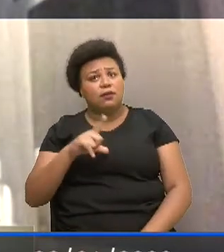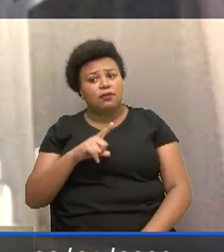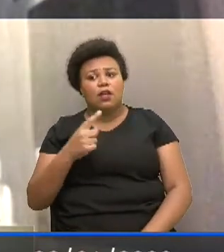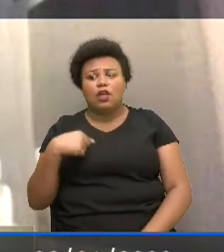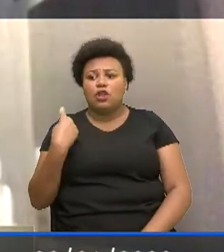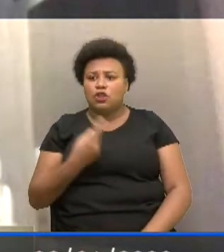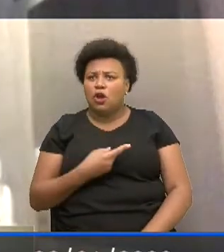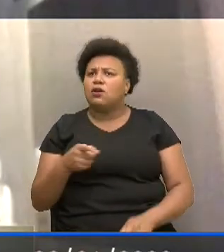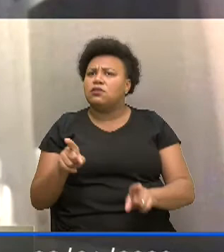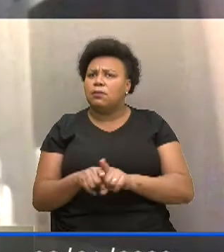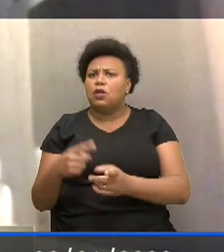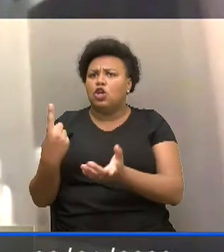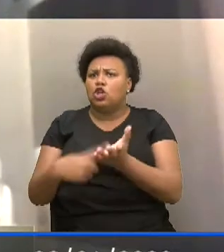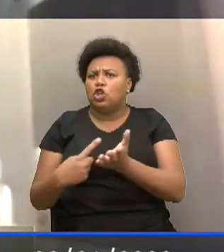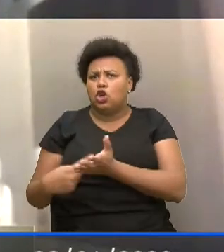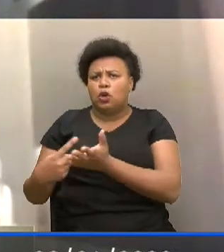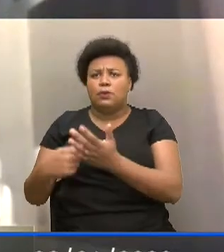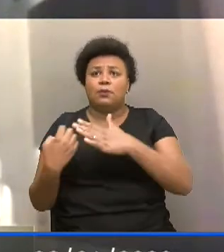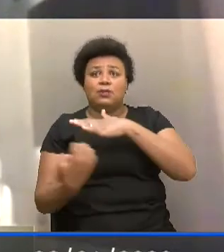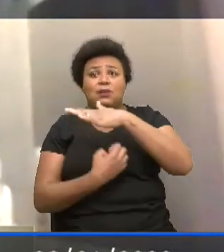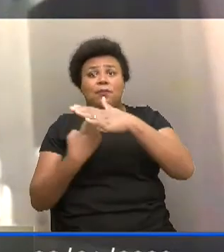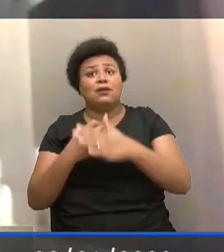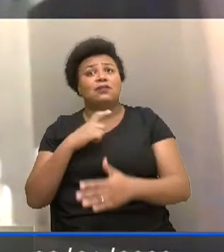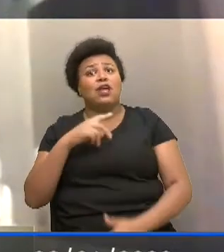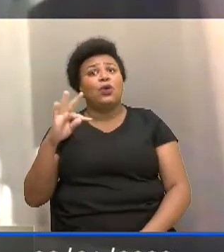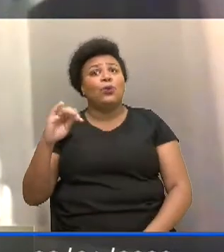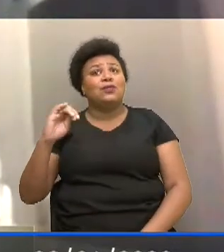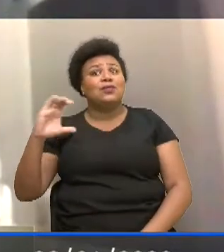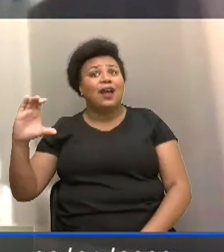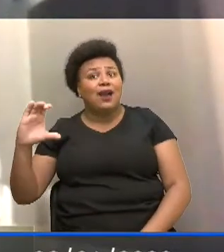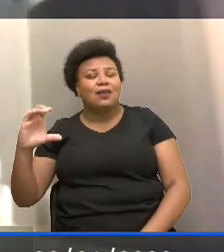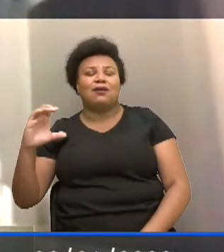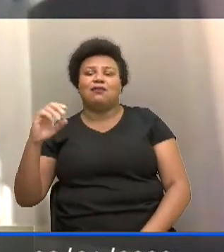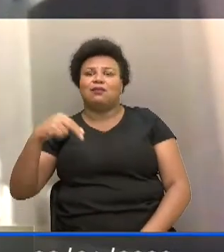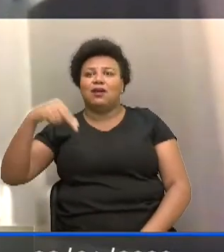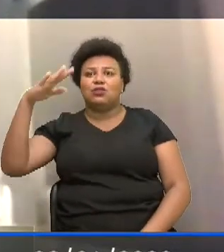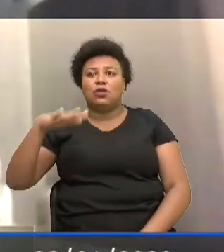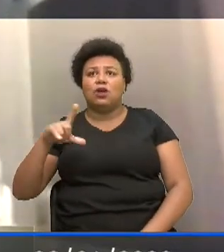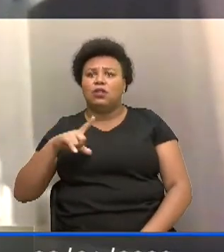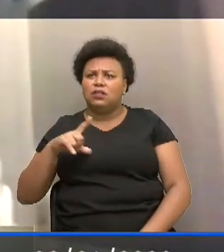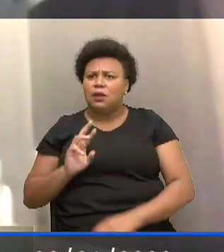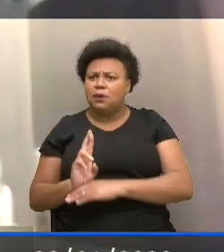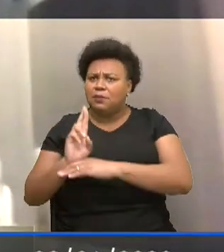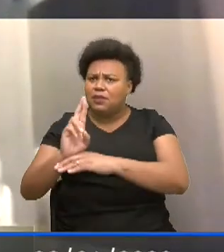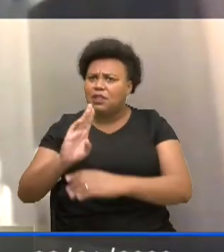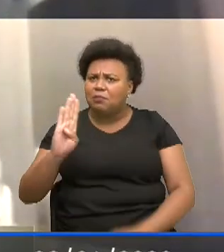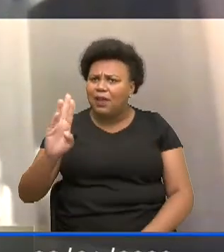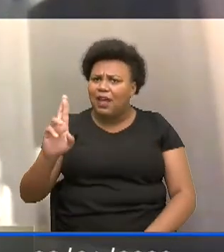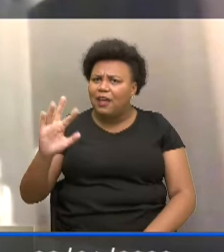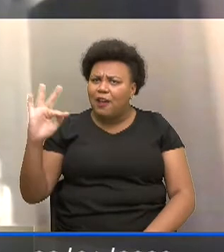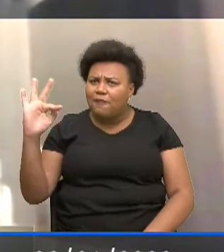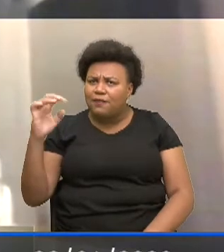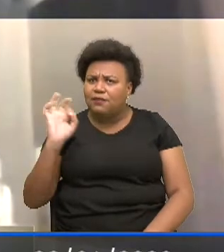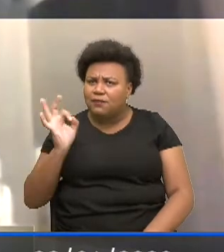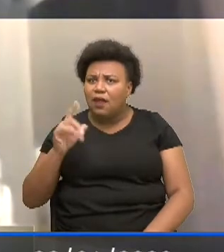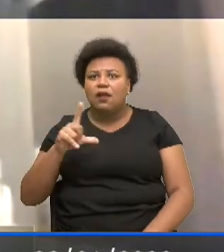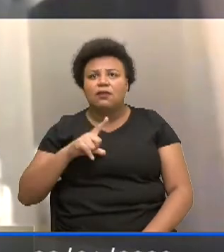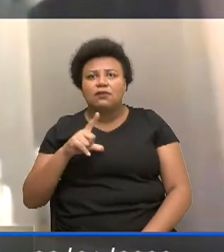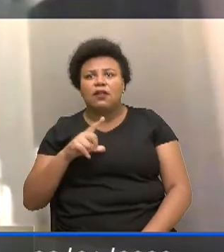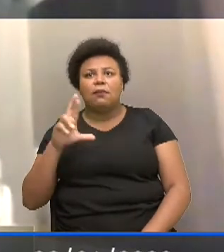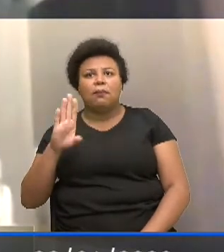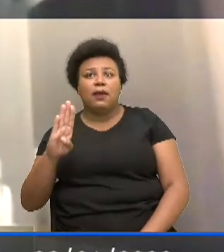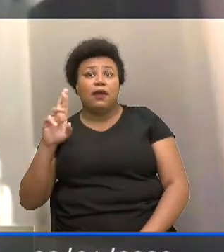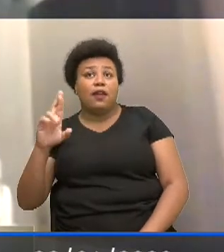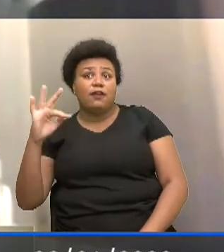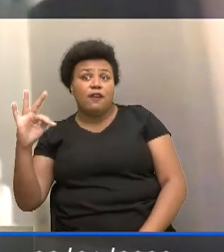estamos inclusive pactuando com diversas empresas, temos um TAC nacional, temos uma representante da BRF aqui, né, na reunião. Temos um TAC nacional com a BRF,